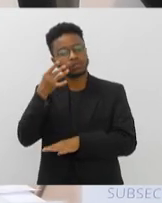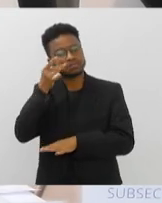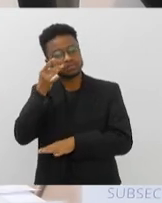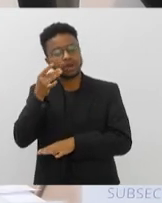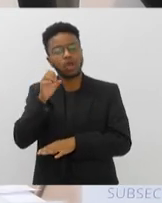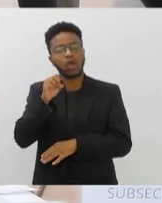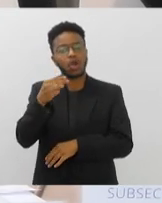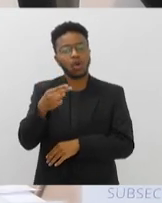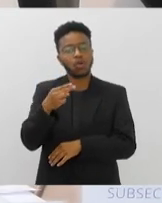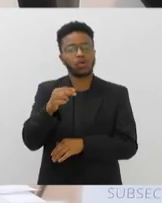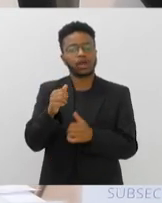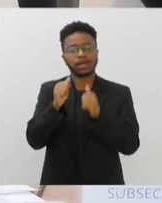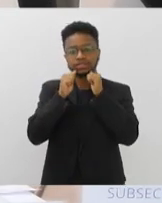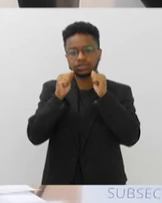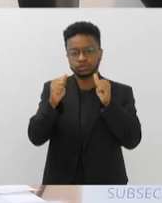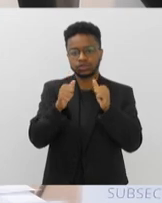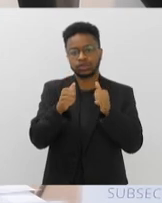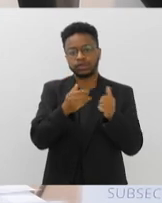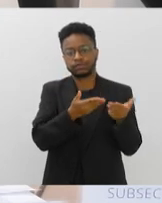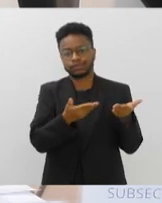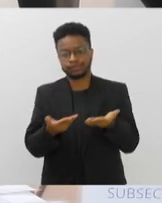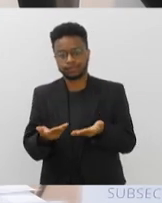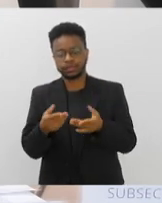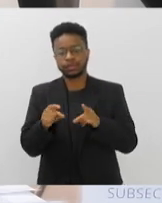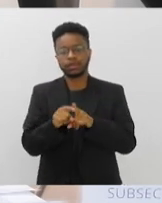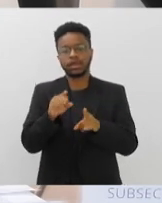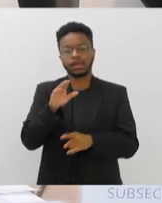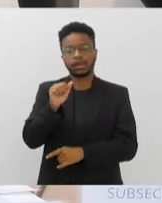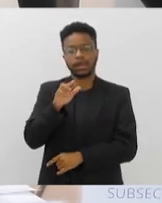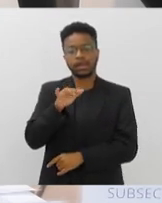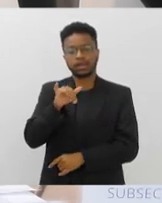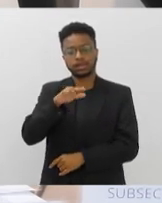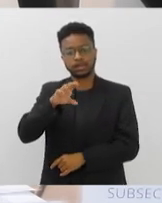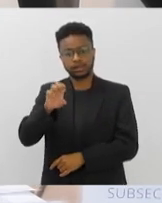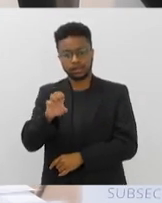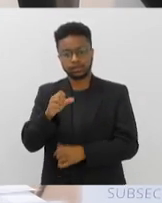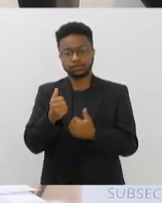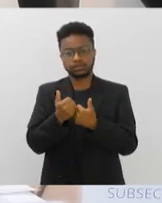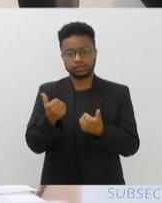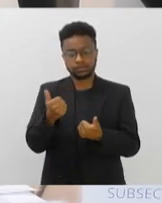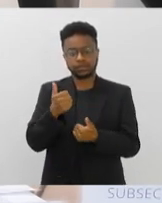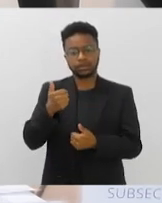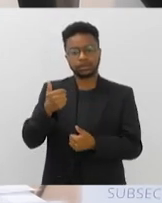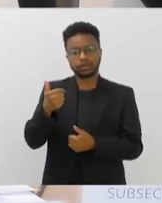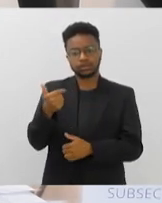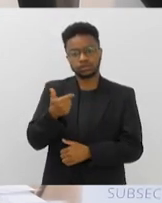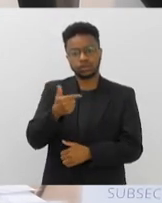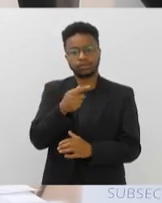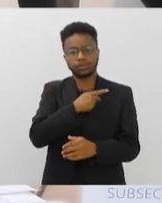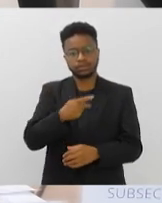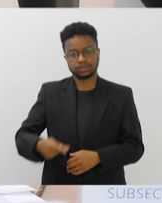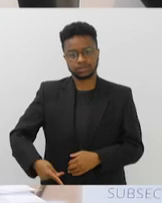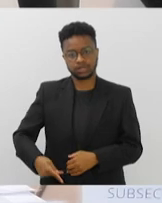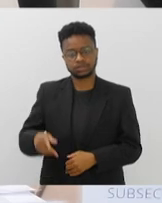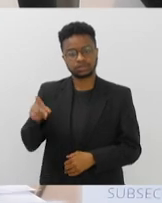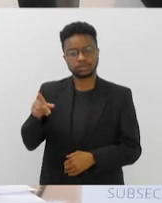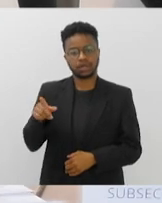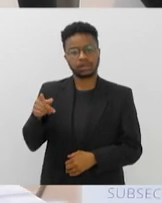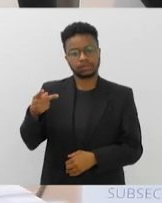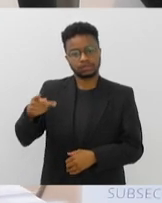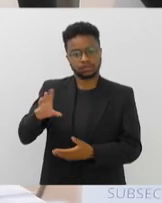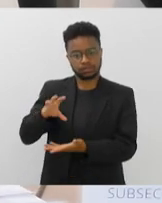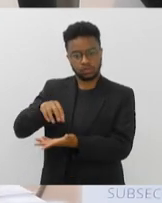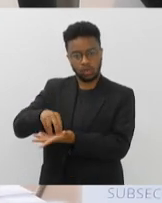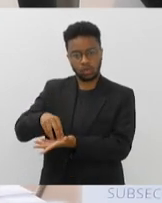reuniões dessa frente a Karine Alves Correa que é vice-presidente do cmdca de Mesquita obrigada pela sua presença